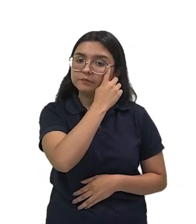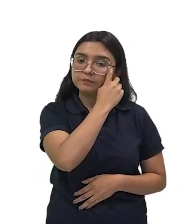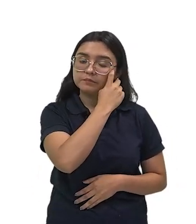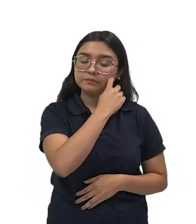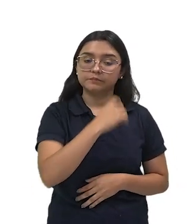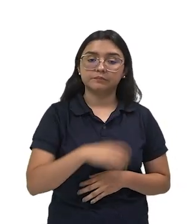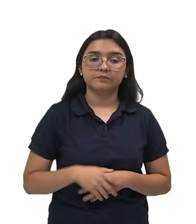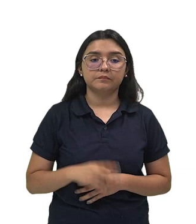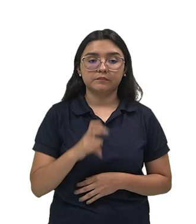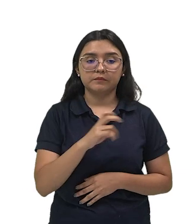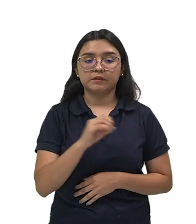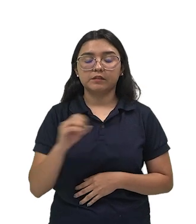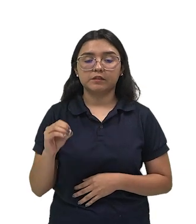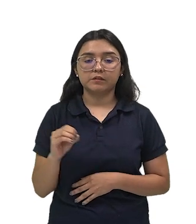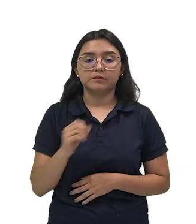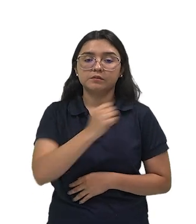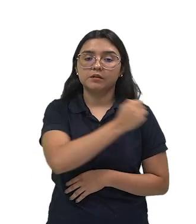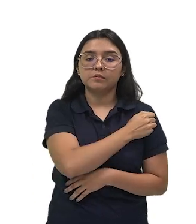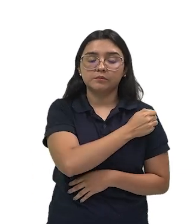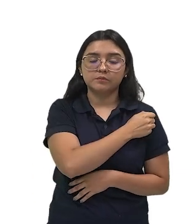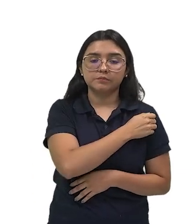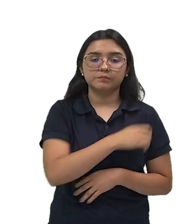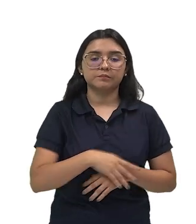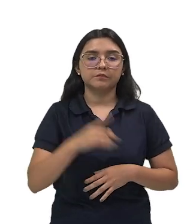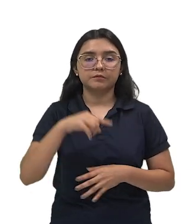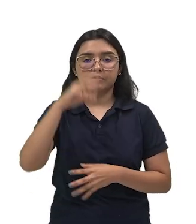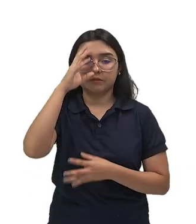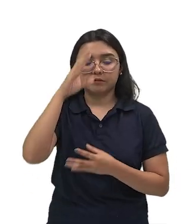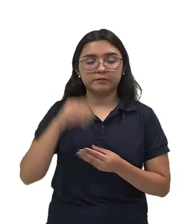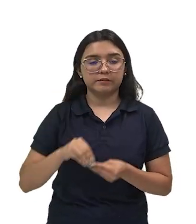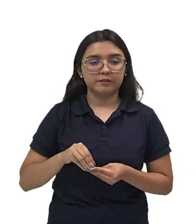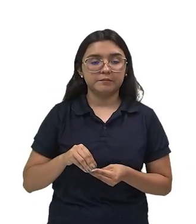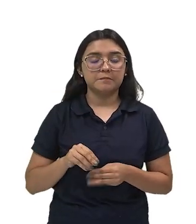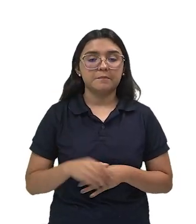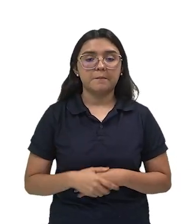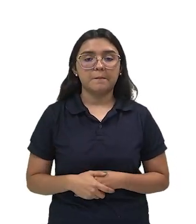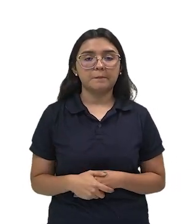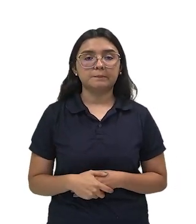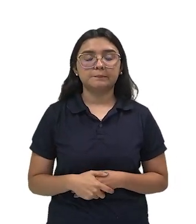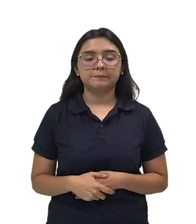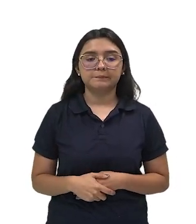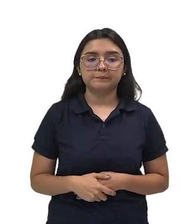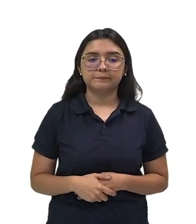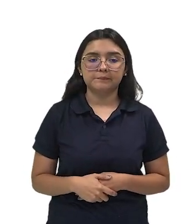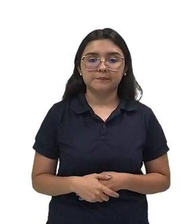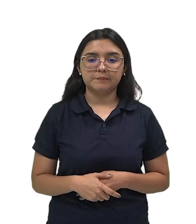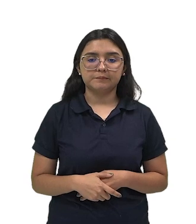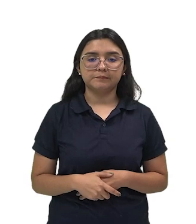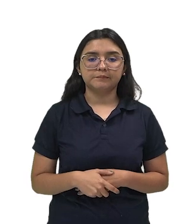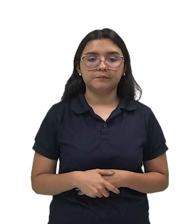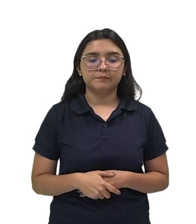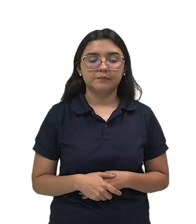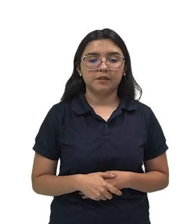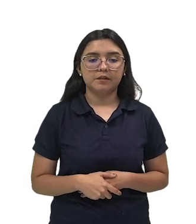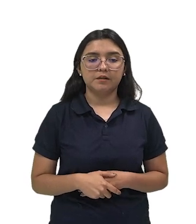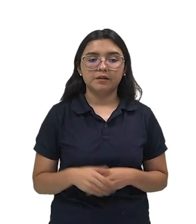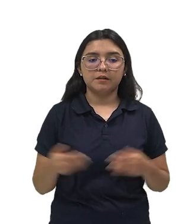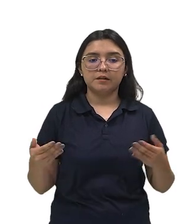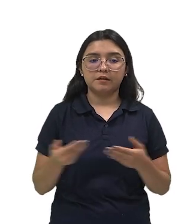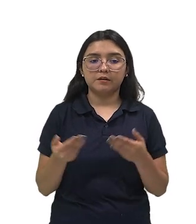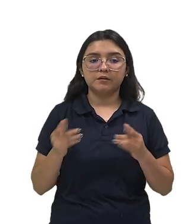suposições, 500, que eu não sei o quantitativo, mas para vocês entenderem a ideia. Tá? Agora aqui, eu